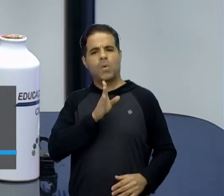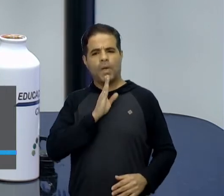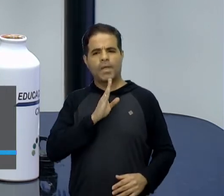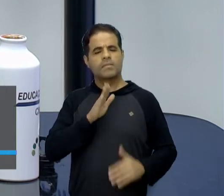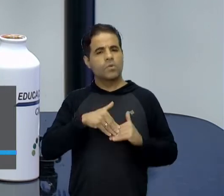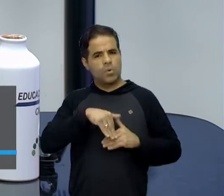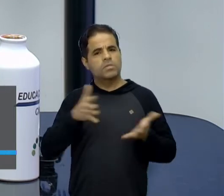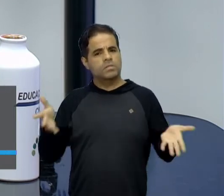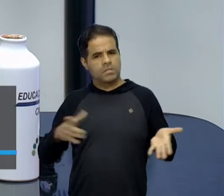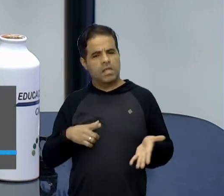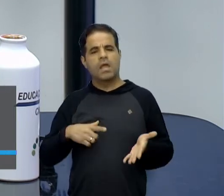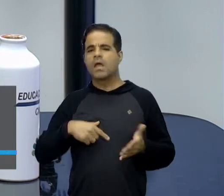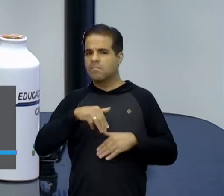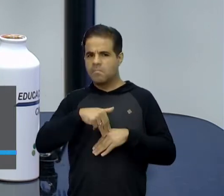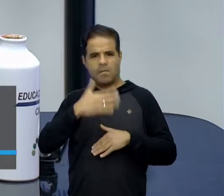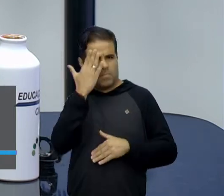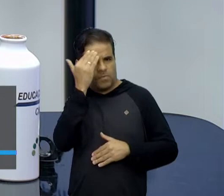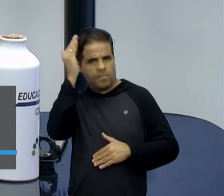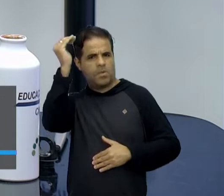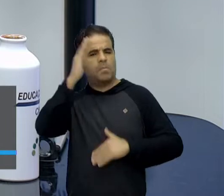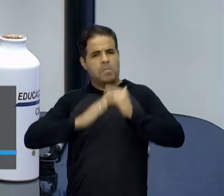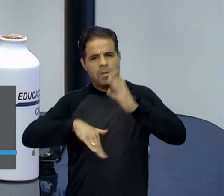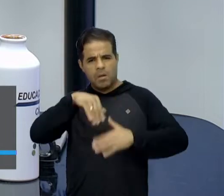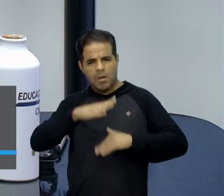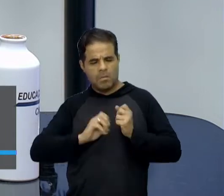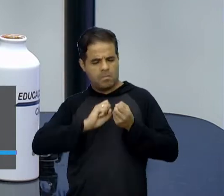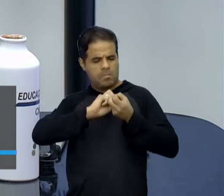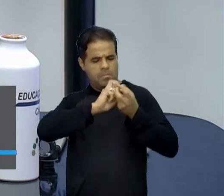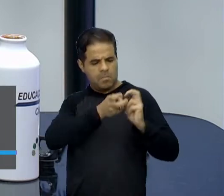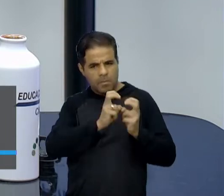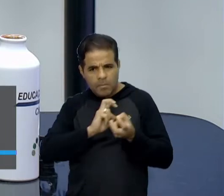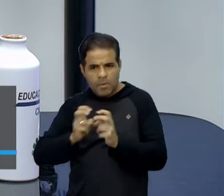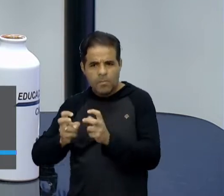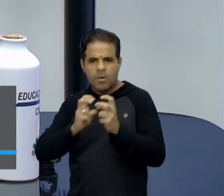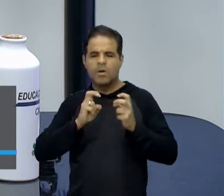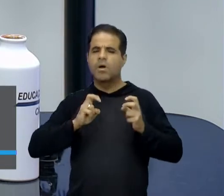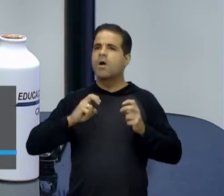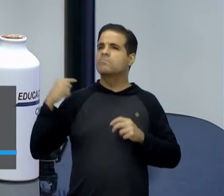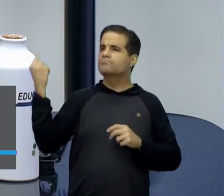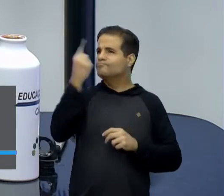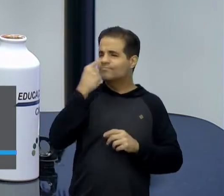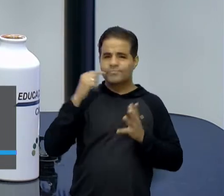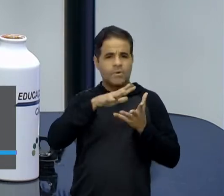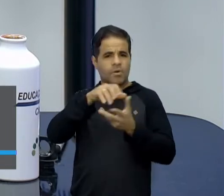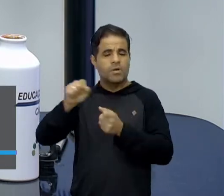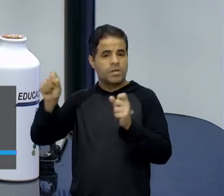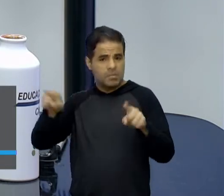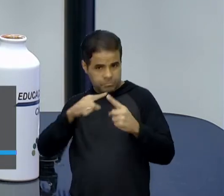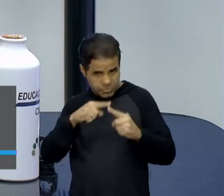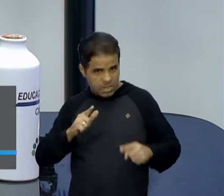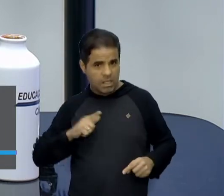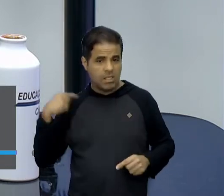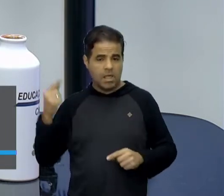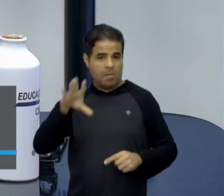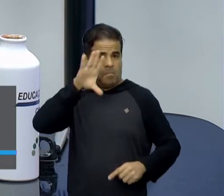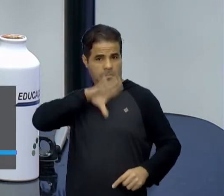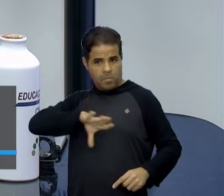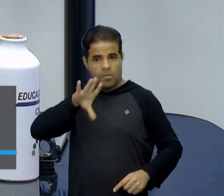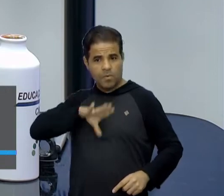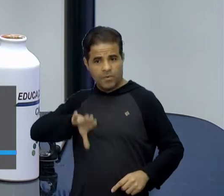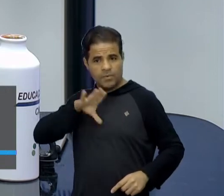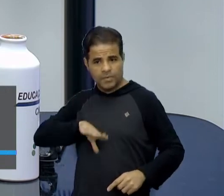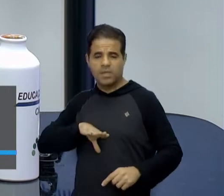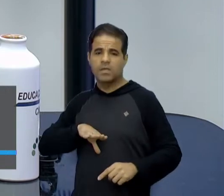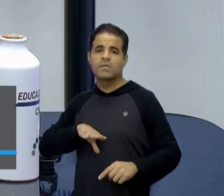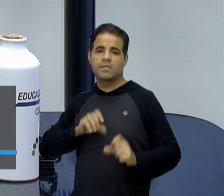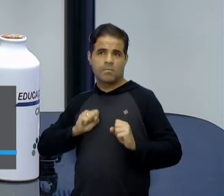temos mestres de capoeira espalhados pelo mundo inteiro. E que as músicas cantadas em português, porque